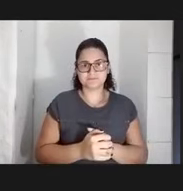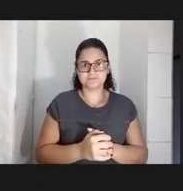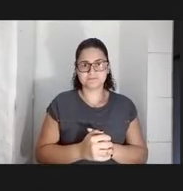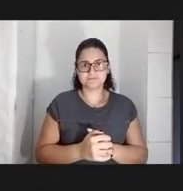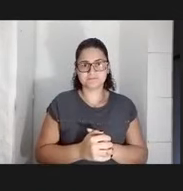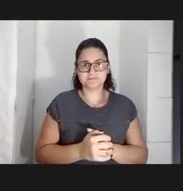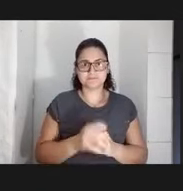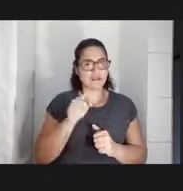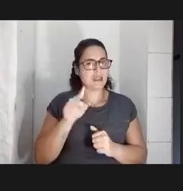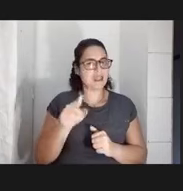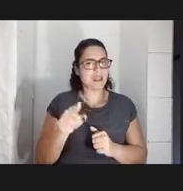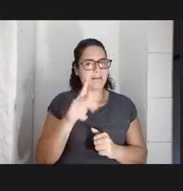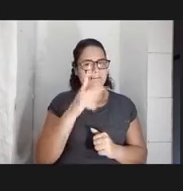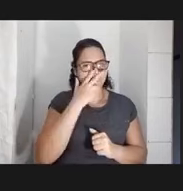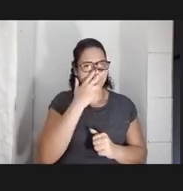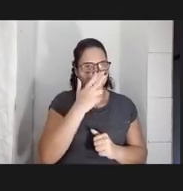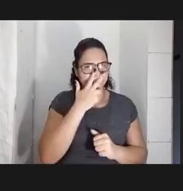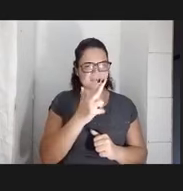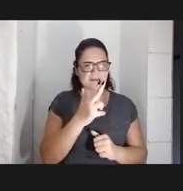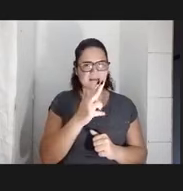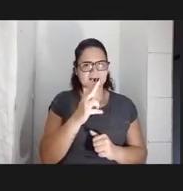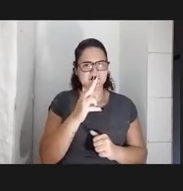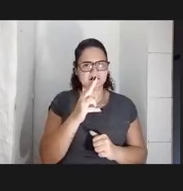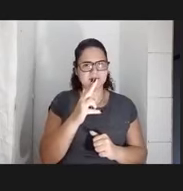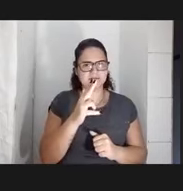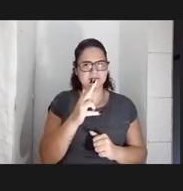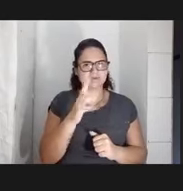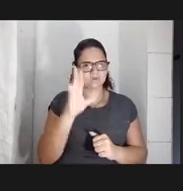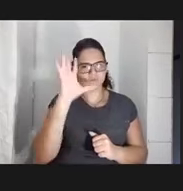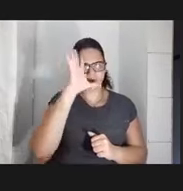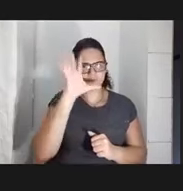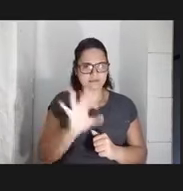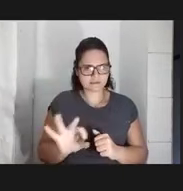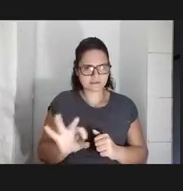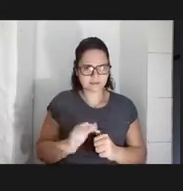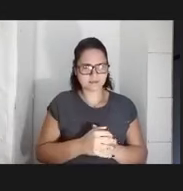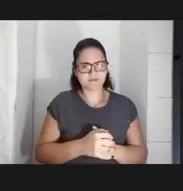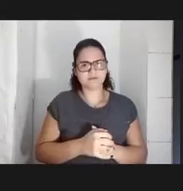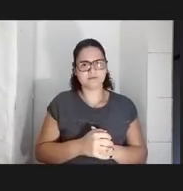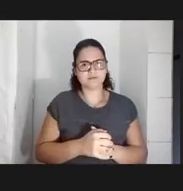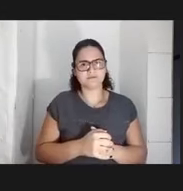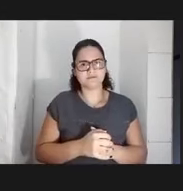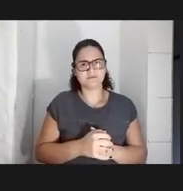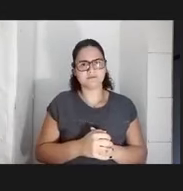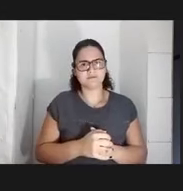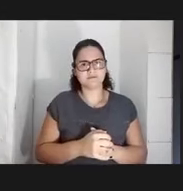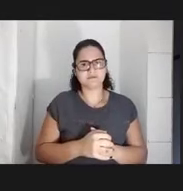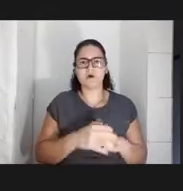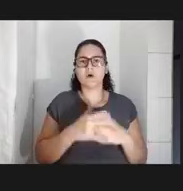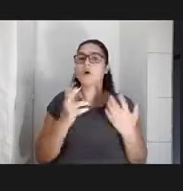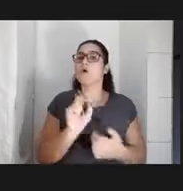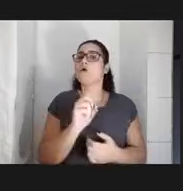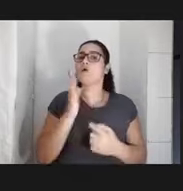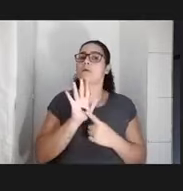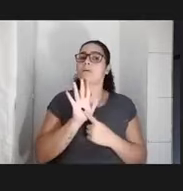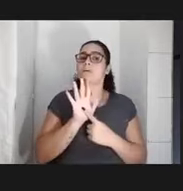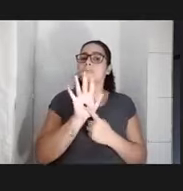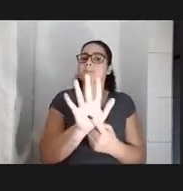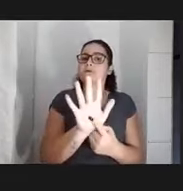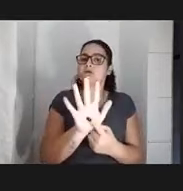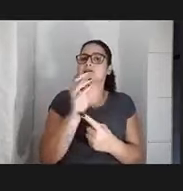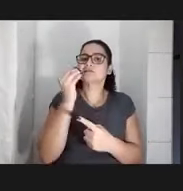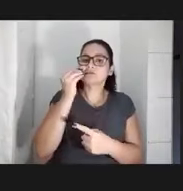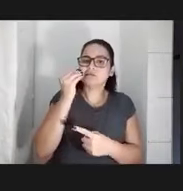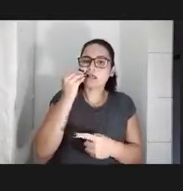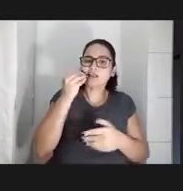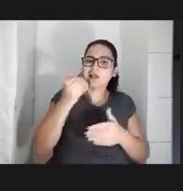entende ou que, na verdade, reporta tudo aquilo que a gente tentou construir diferente ao longo das lutas dos movimentos